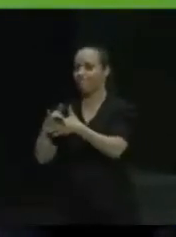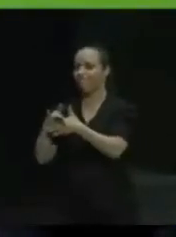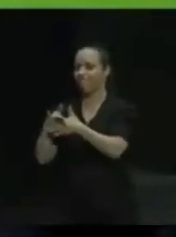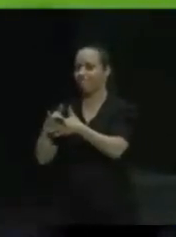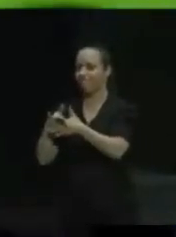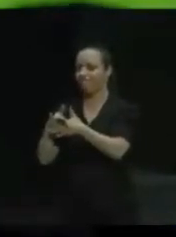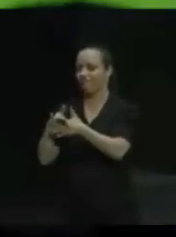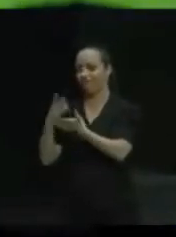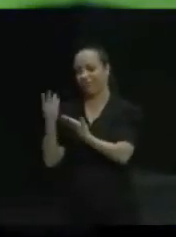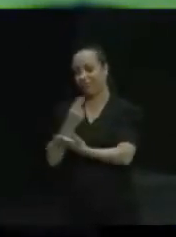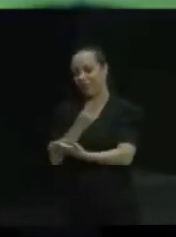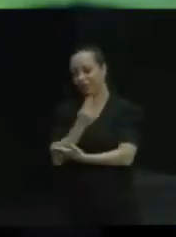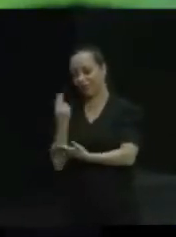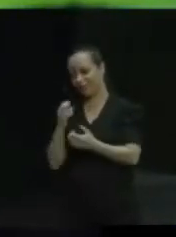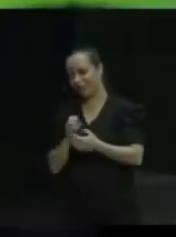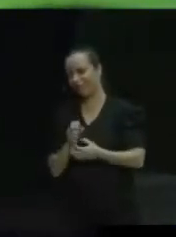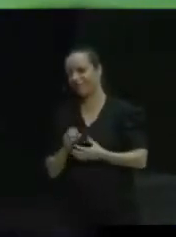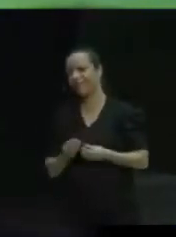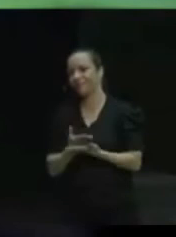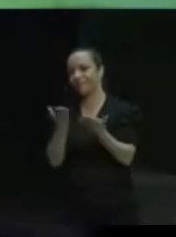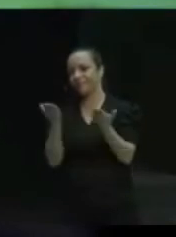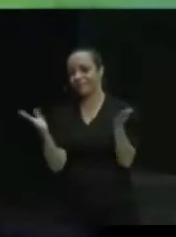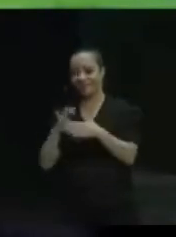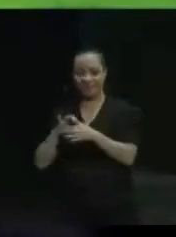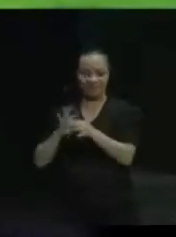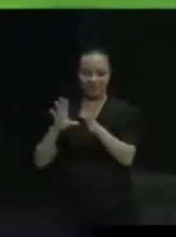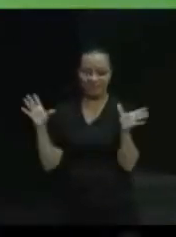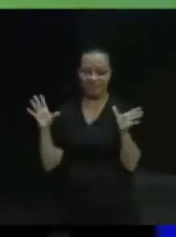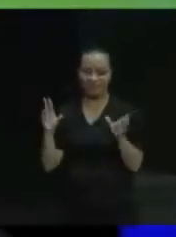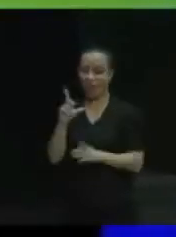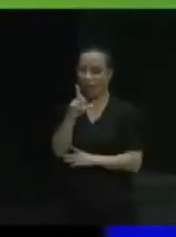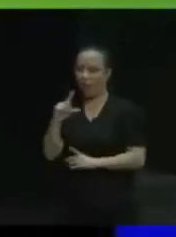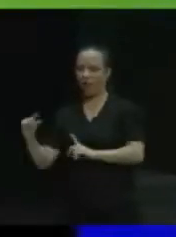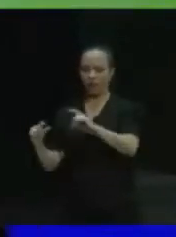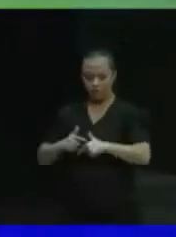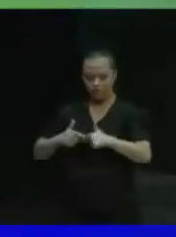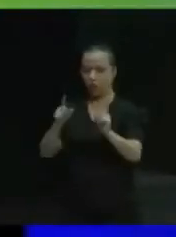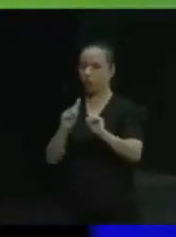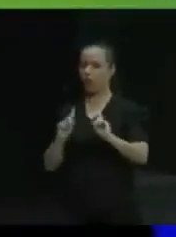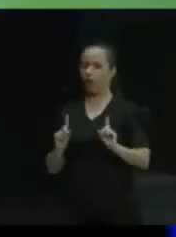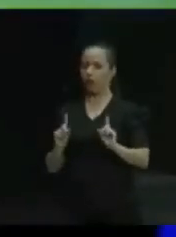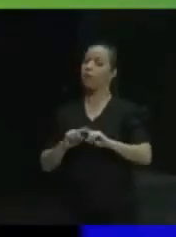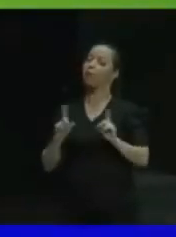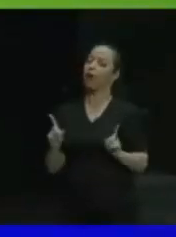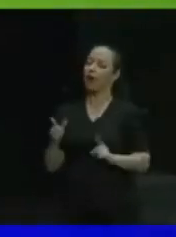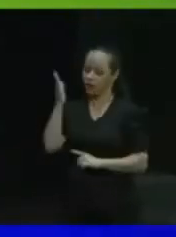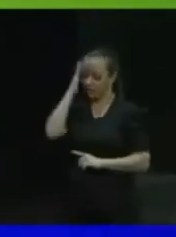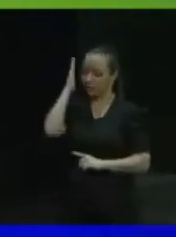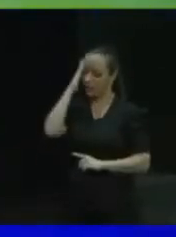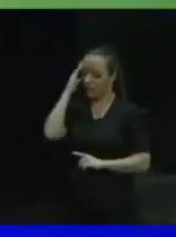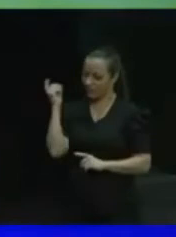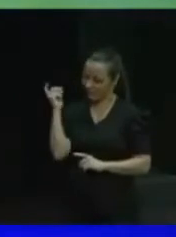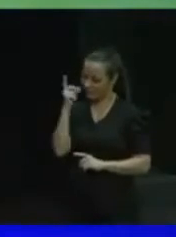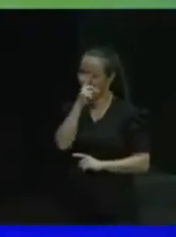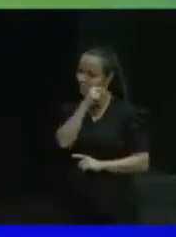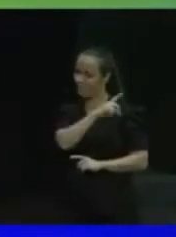sempre à disposição do Brasil. Não fugirei dessa luta, embora saiba que será difícil.